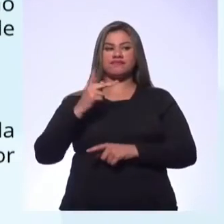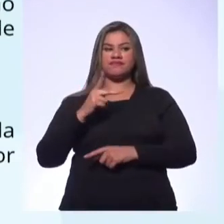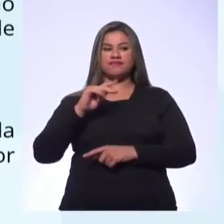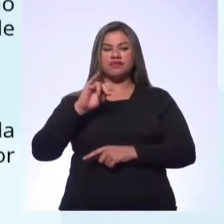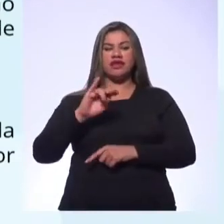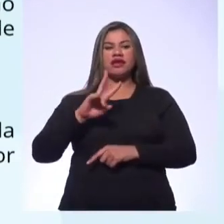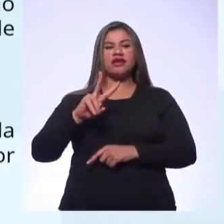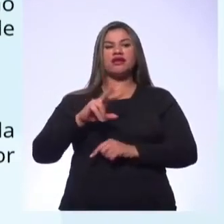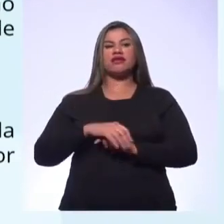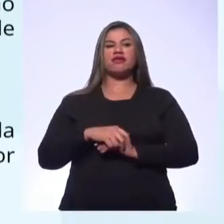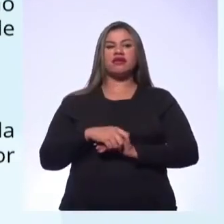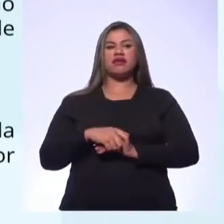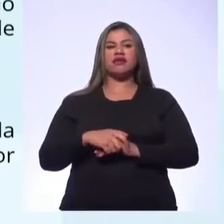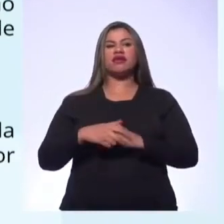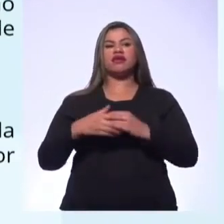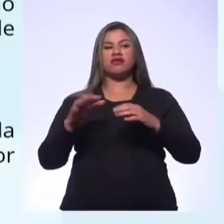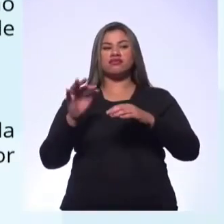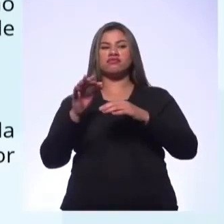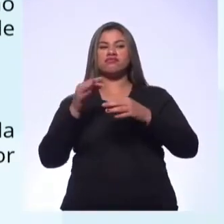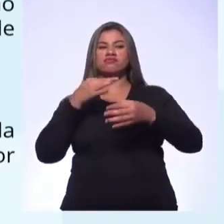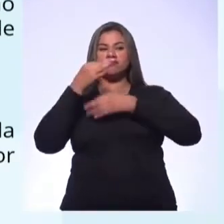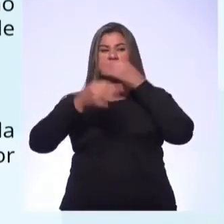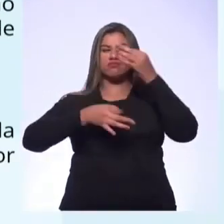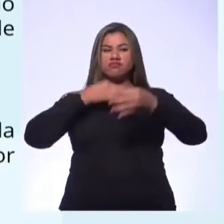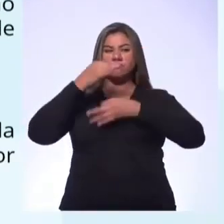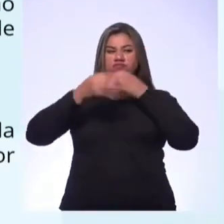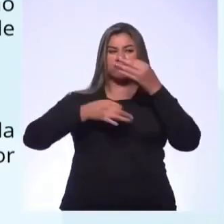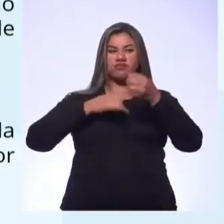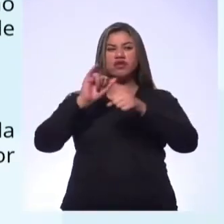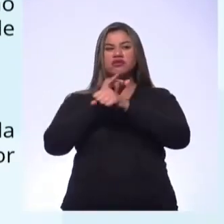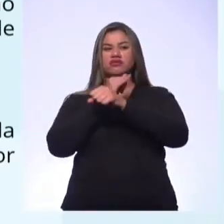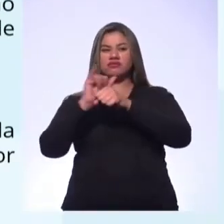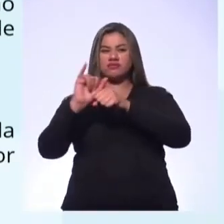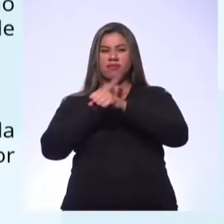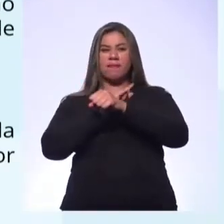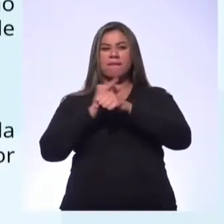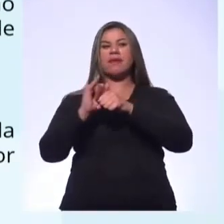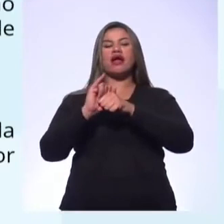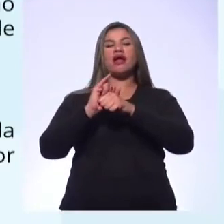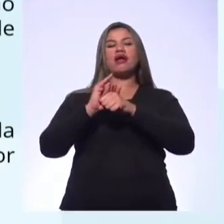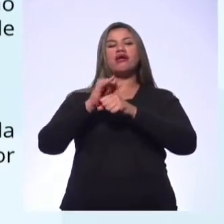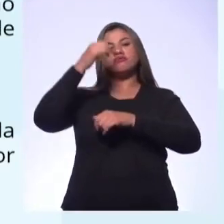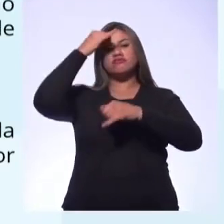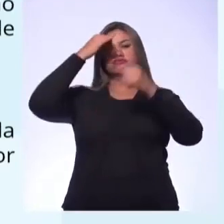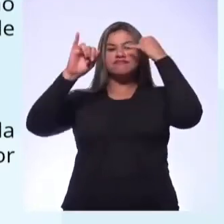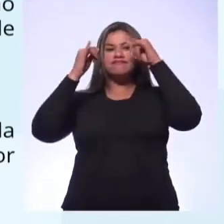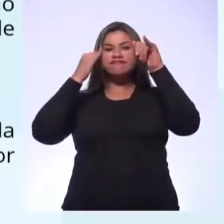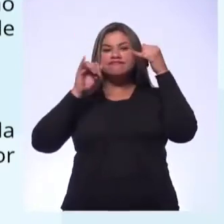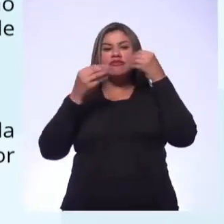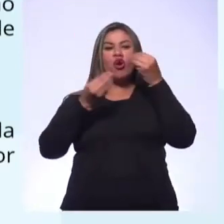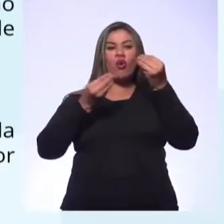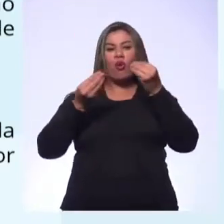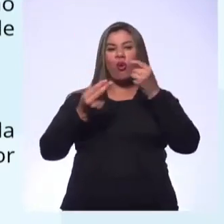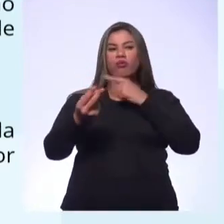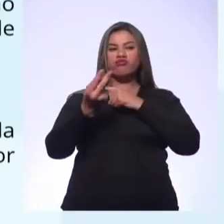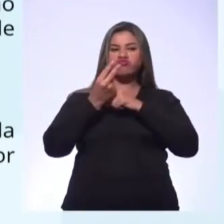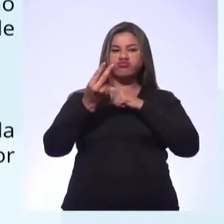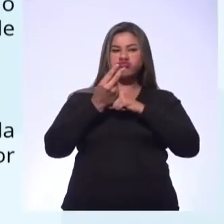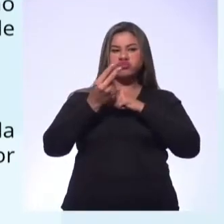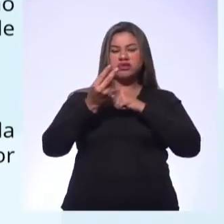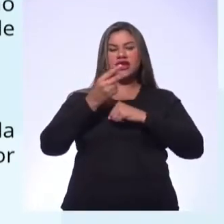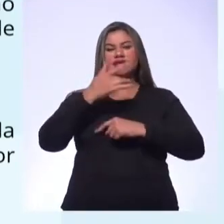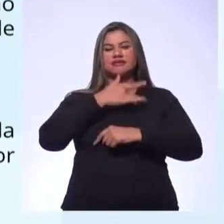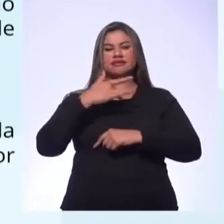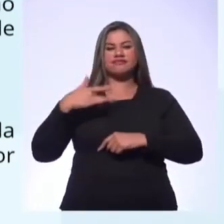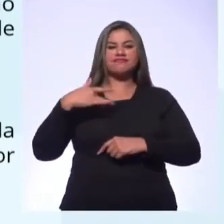sobre a importância das estratégias e métodos de prevenção como promoção do autocuidado e como uma questão de